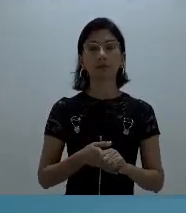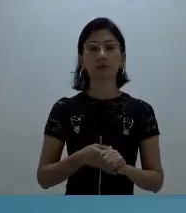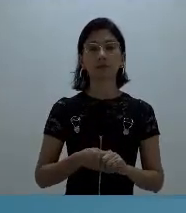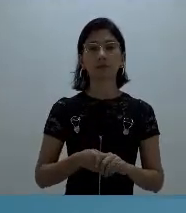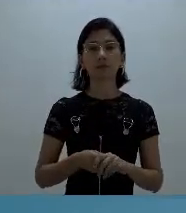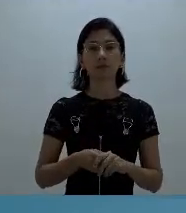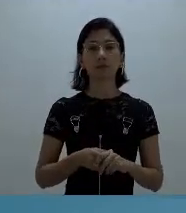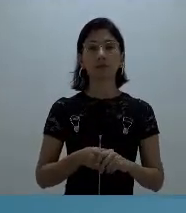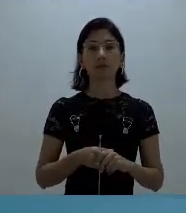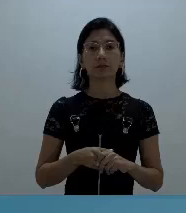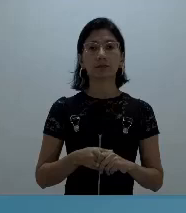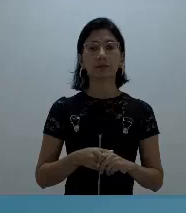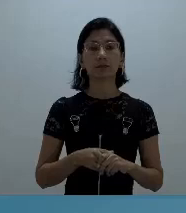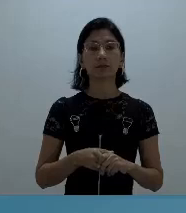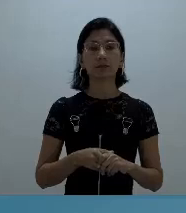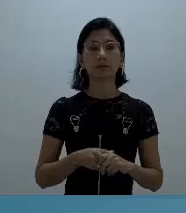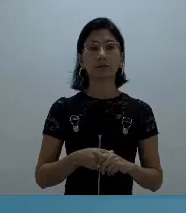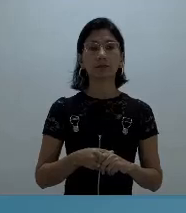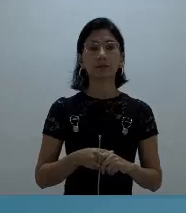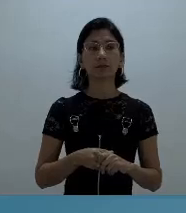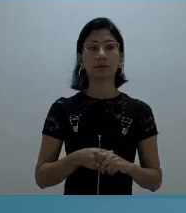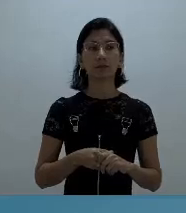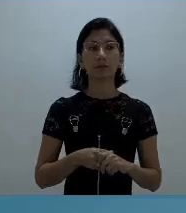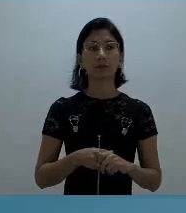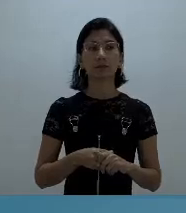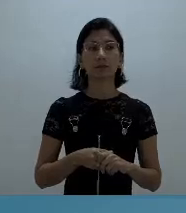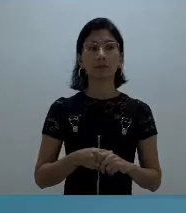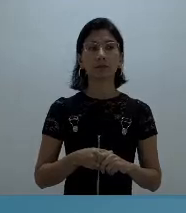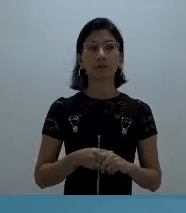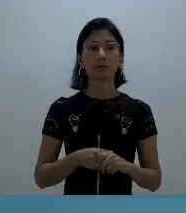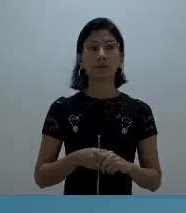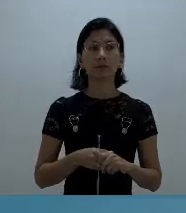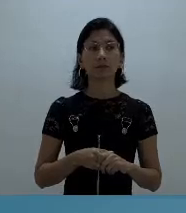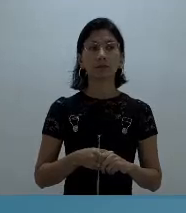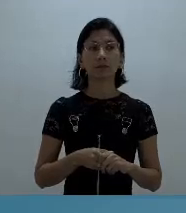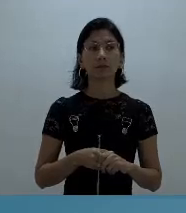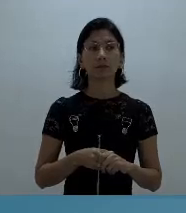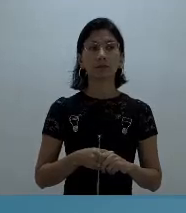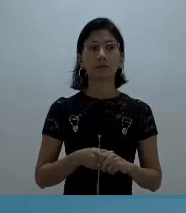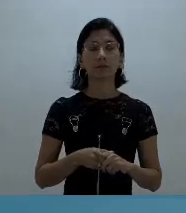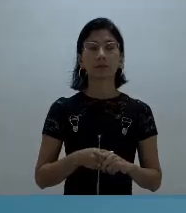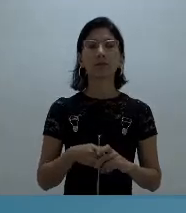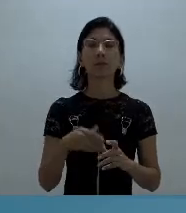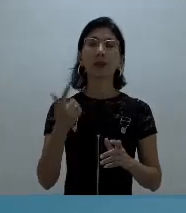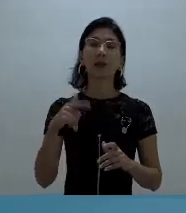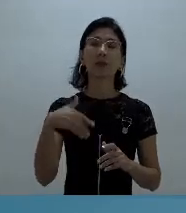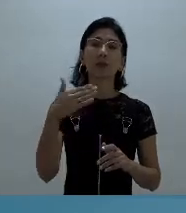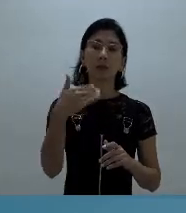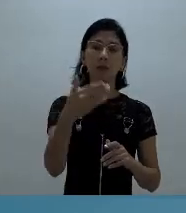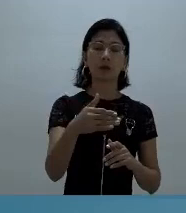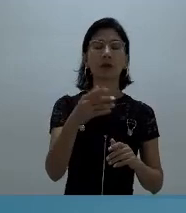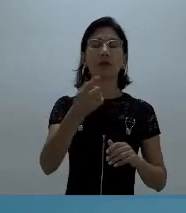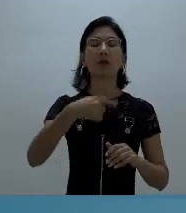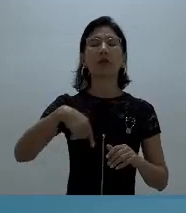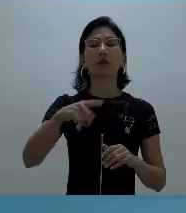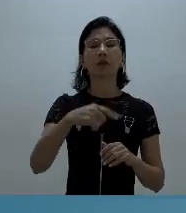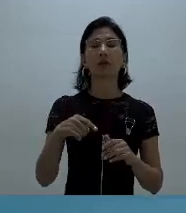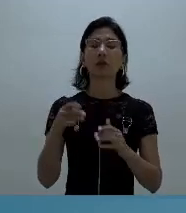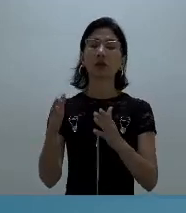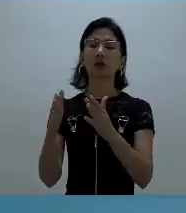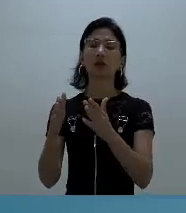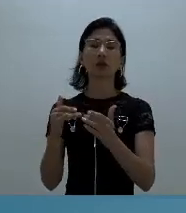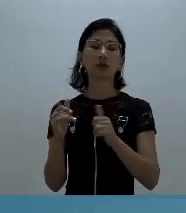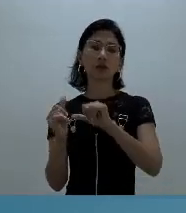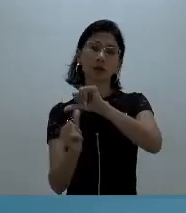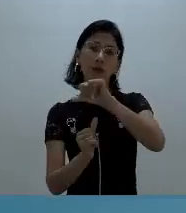manejou agravo de instrumento e fez pedidos alternativos. E aqui reside a origem da